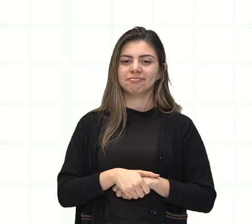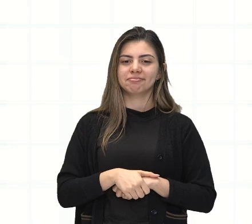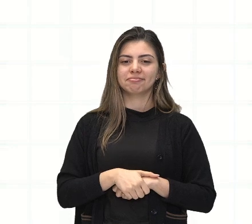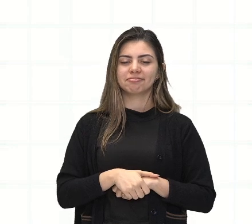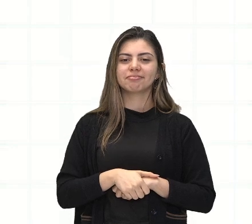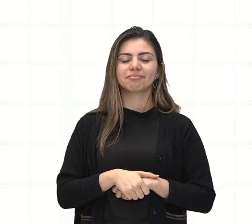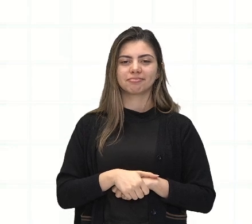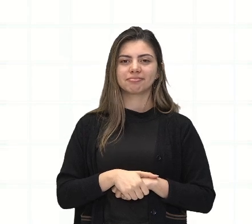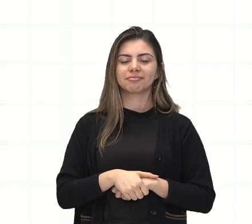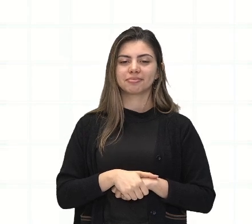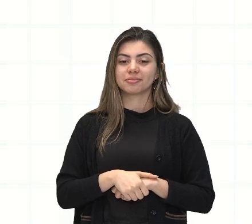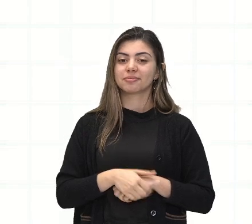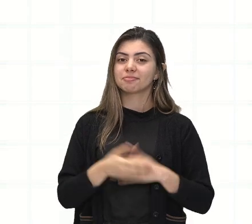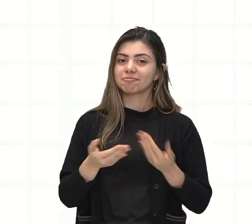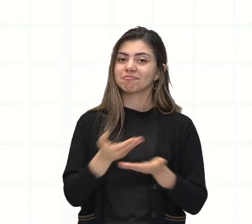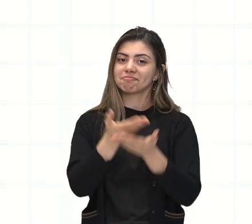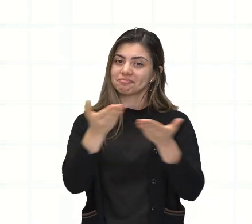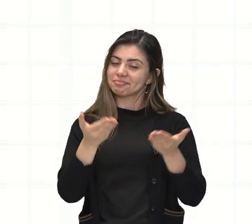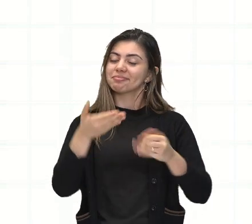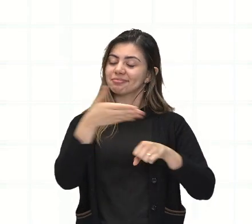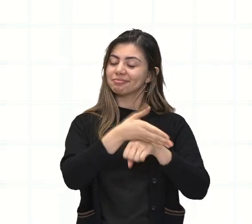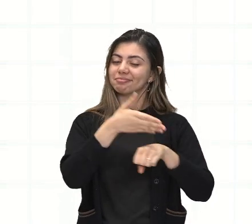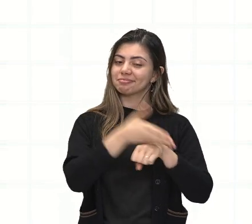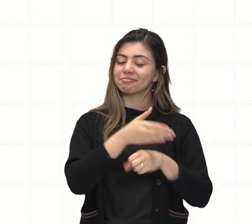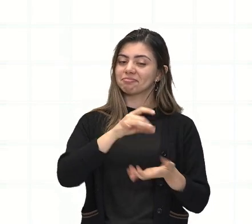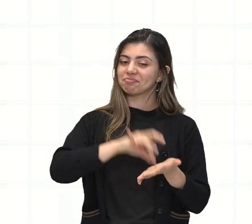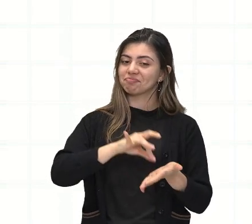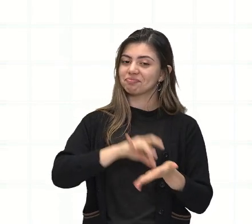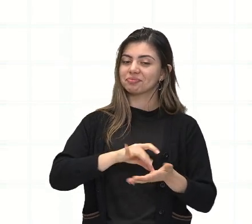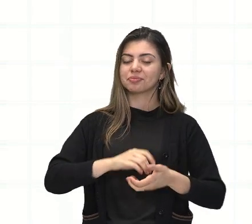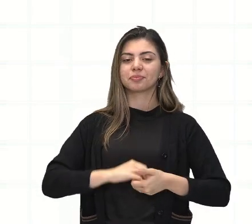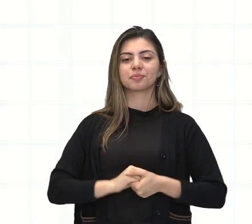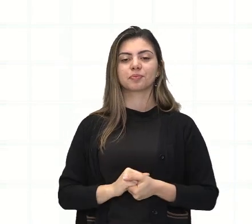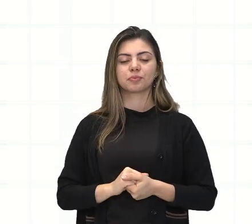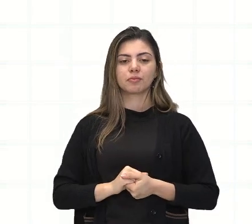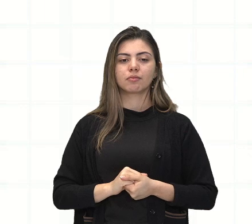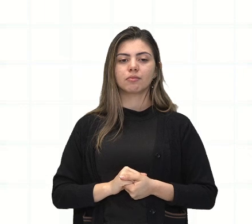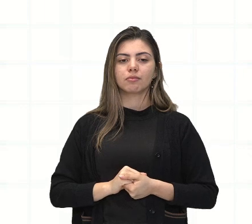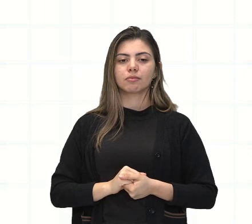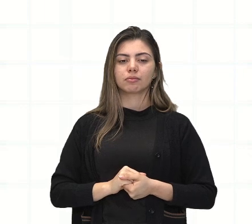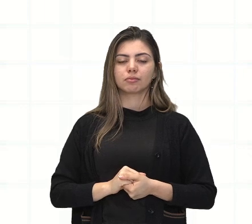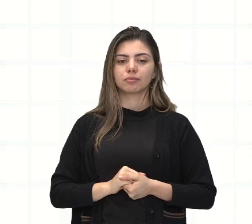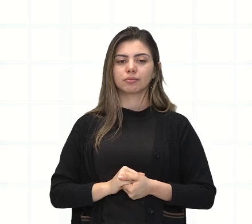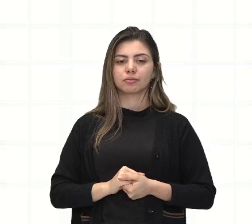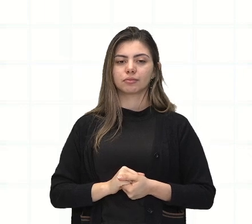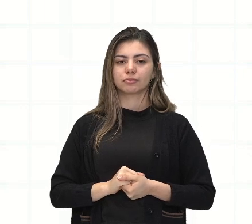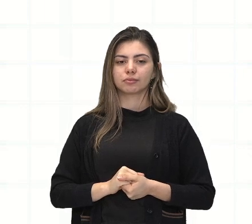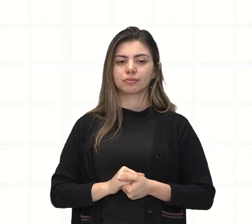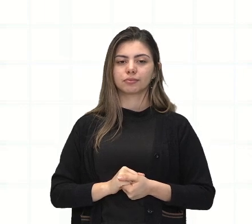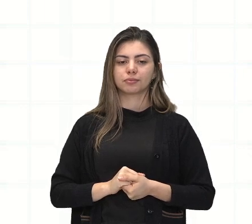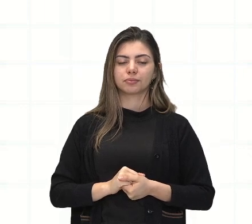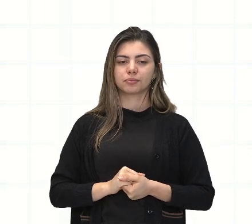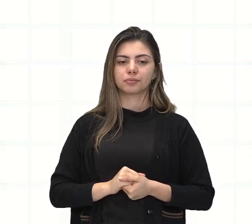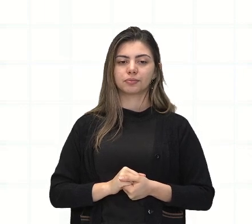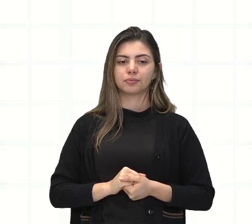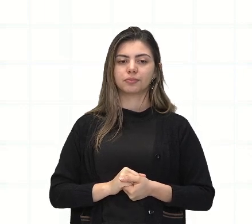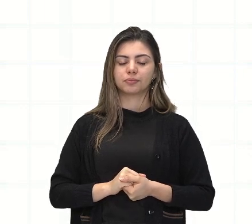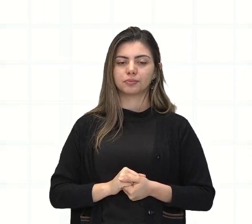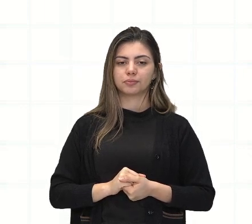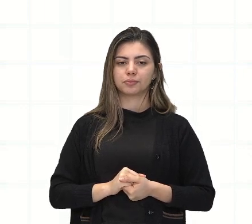participativos, né? De fato, vocês são. Vírgula, eles estão